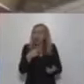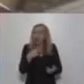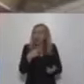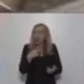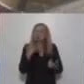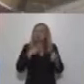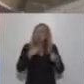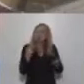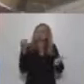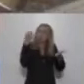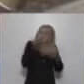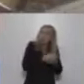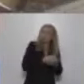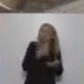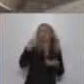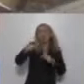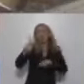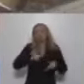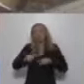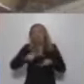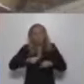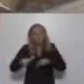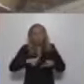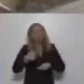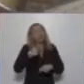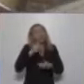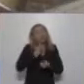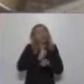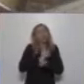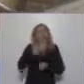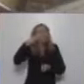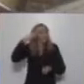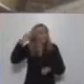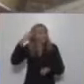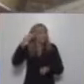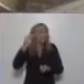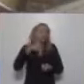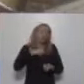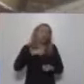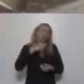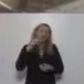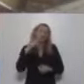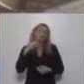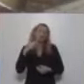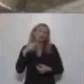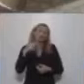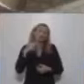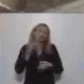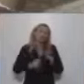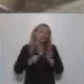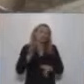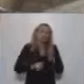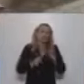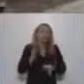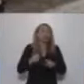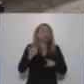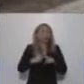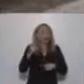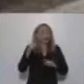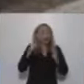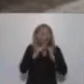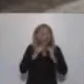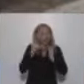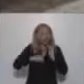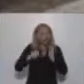que concretizam as suas ações. Eu espero que o governador tenha juízo, porque essa casa daqui vai cobrar os atos do